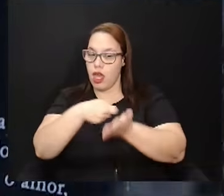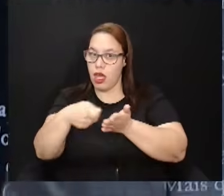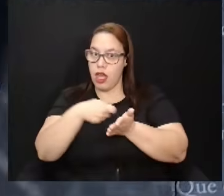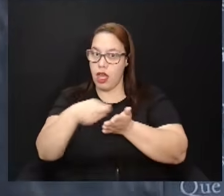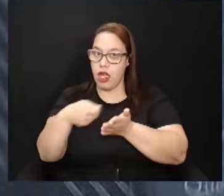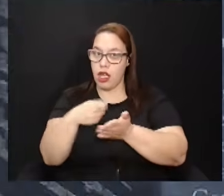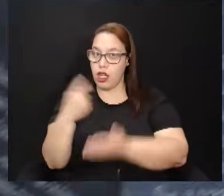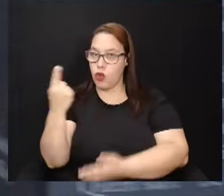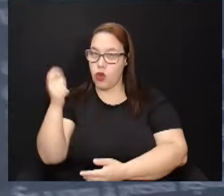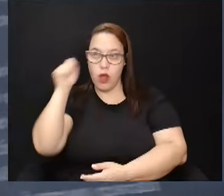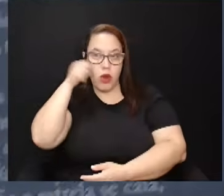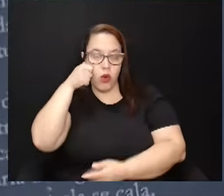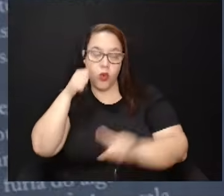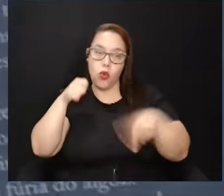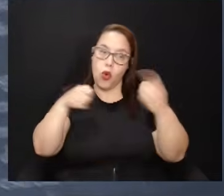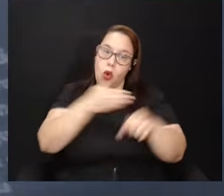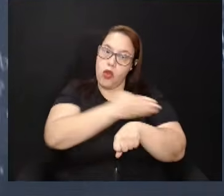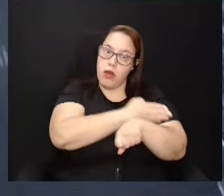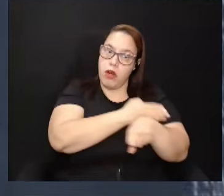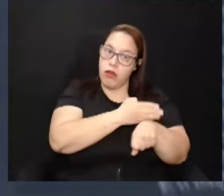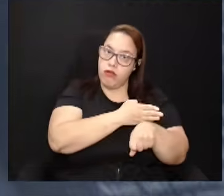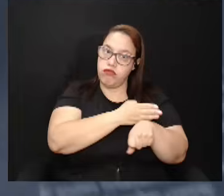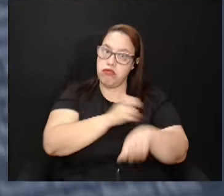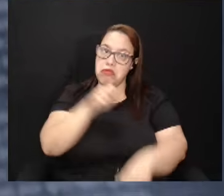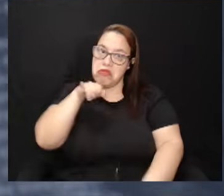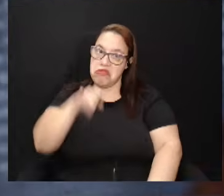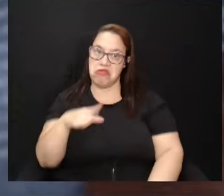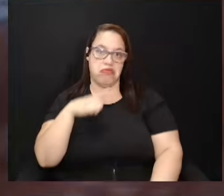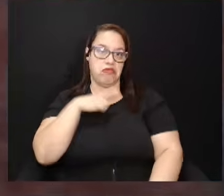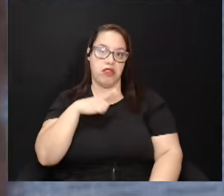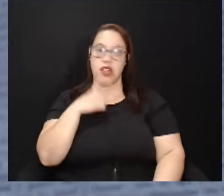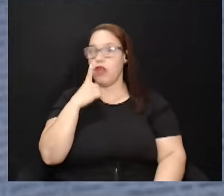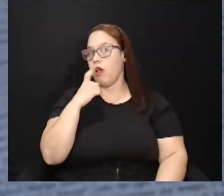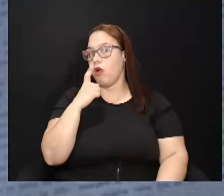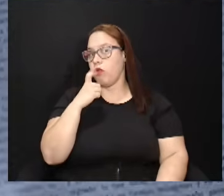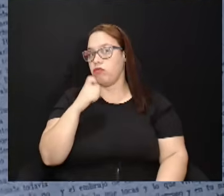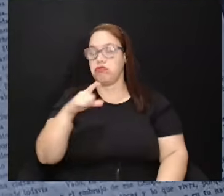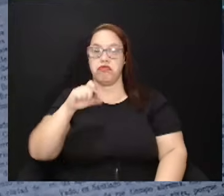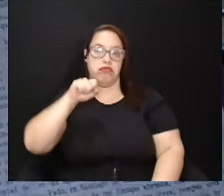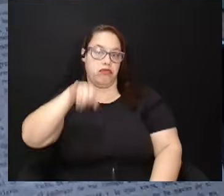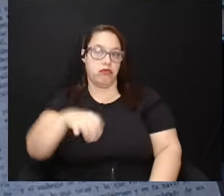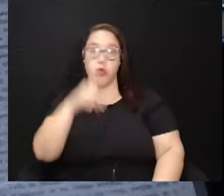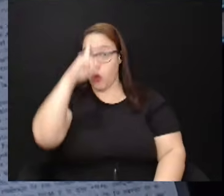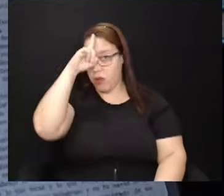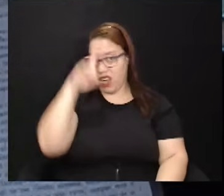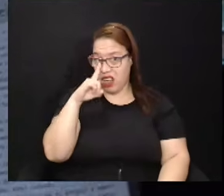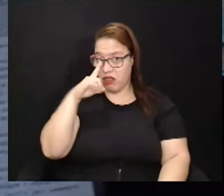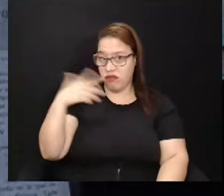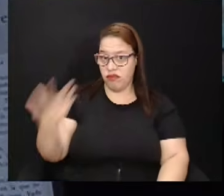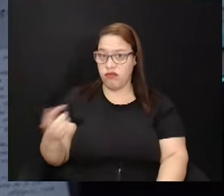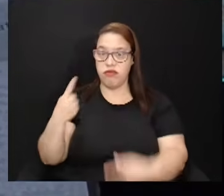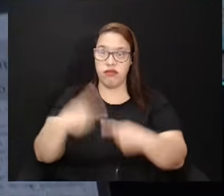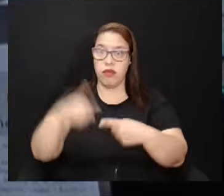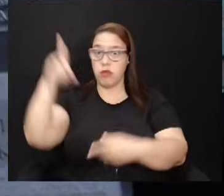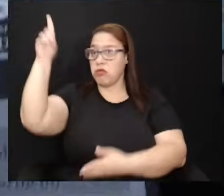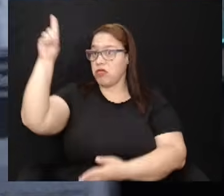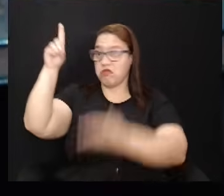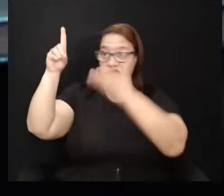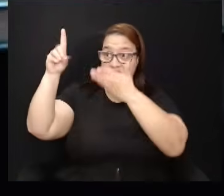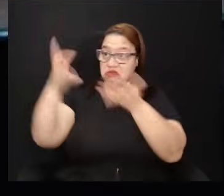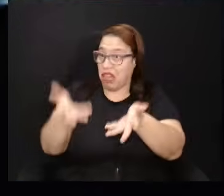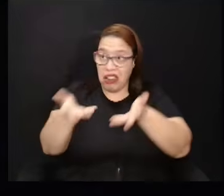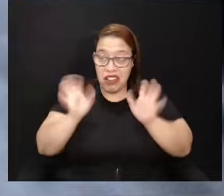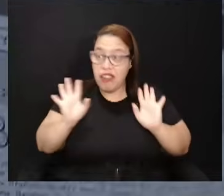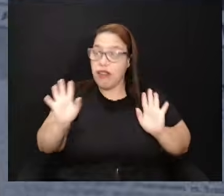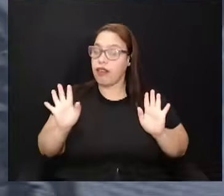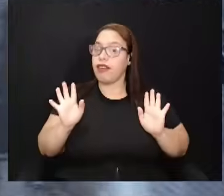outro é branco, se existe o vermelho, se existe o amarelo, foi porque Deus assim o quis. Porque